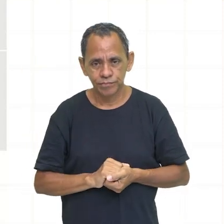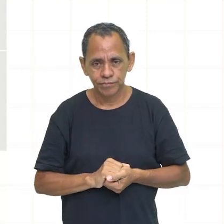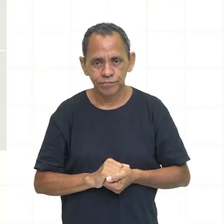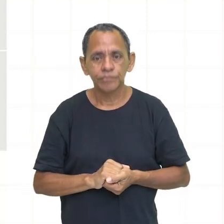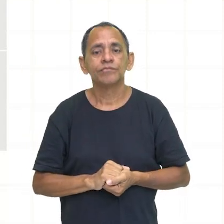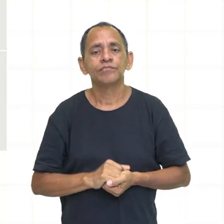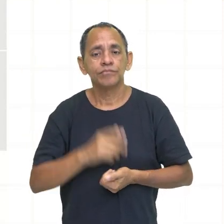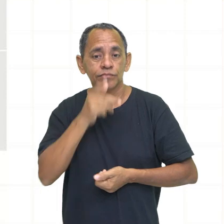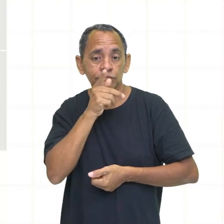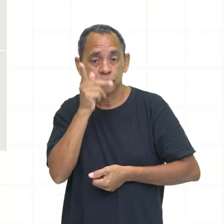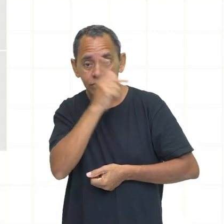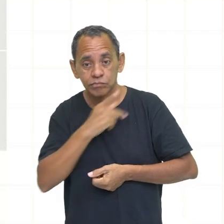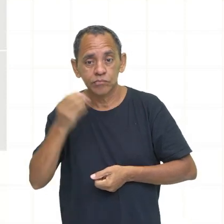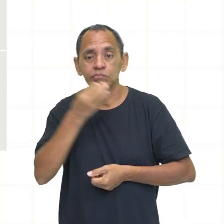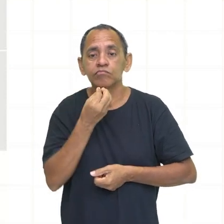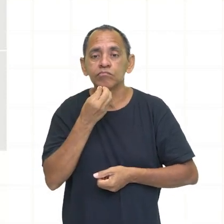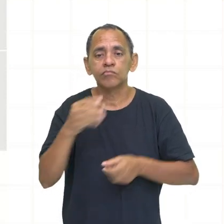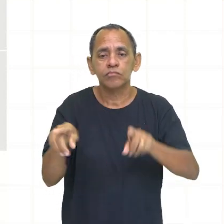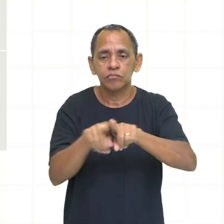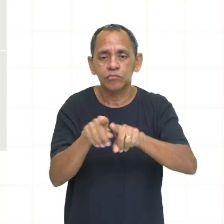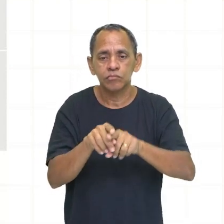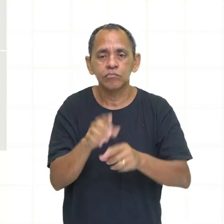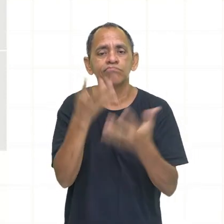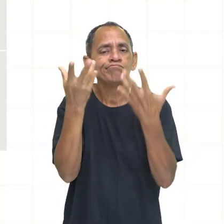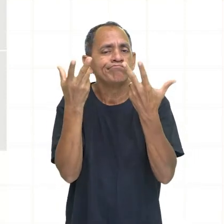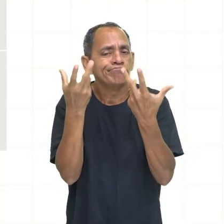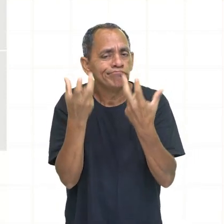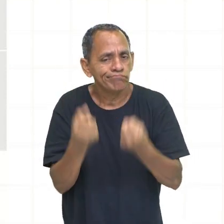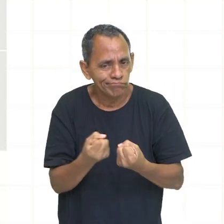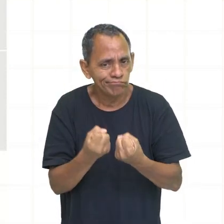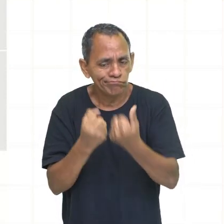Floriano Peixoto assumiu a presidência no